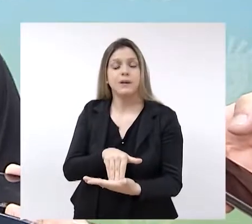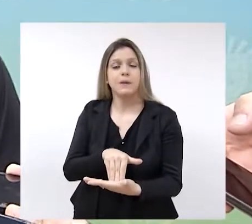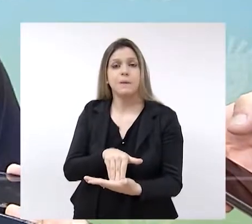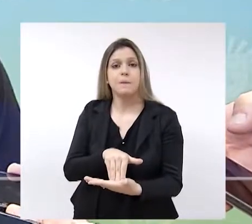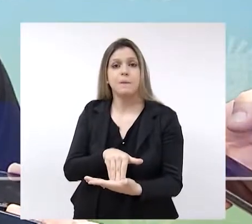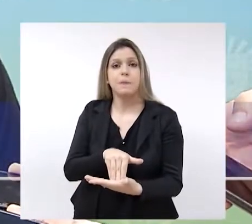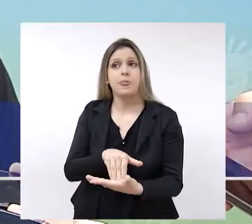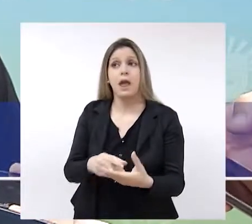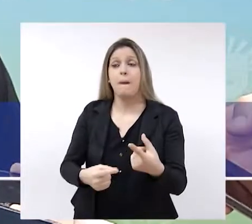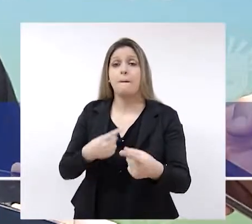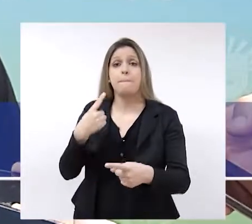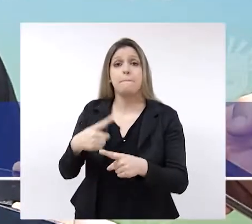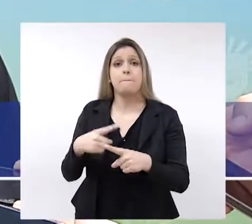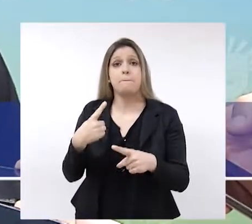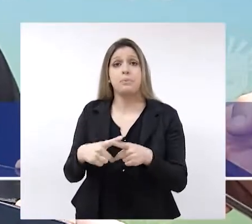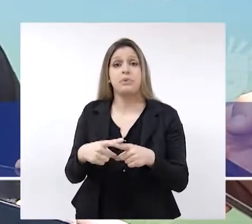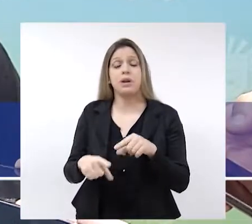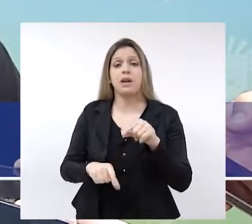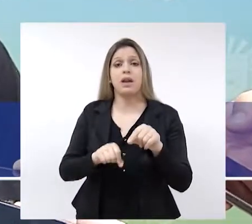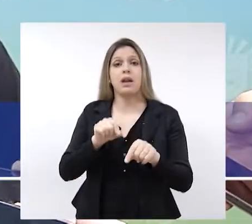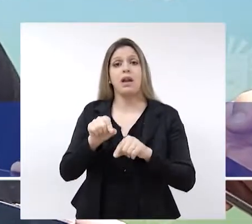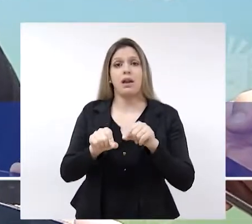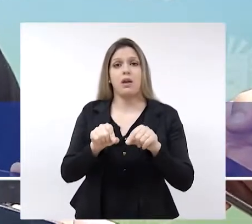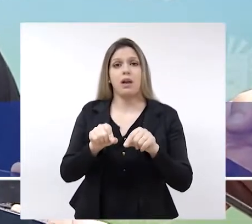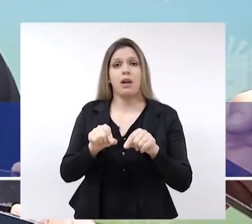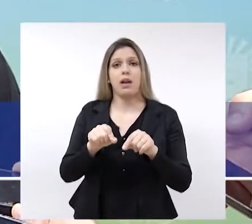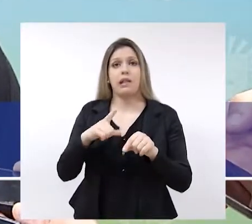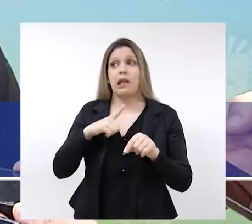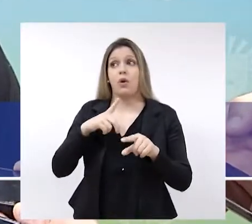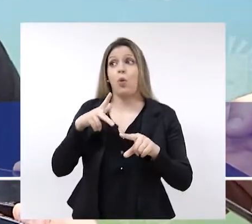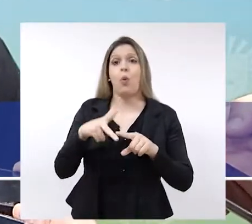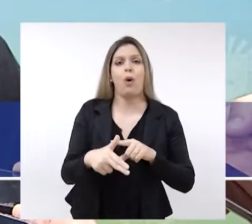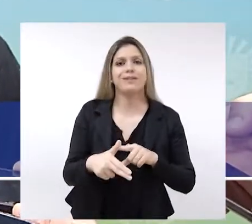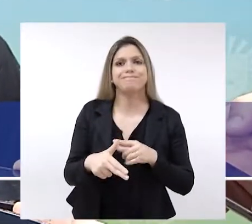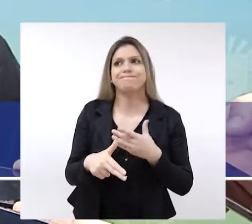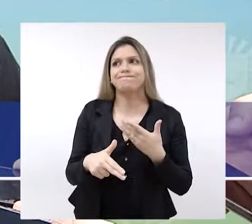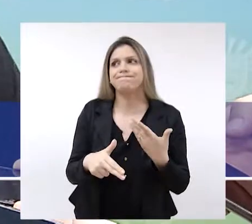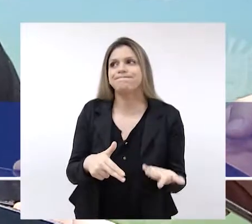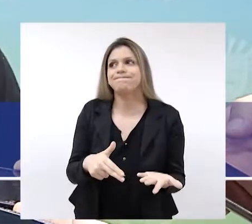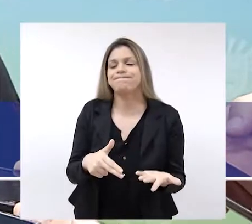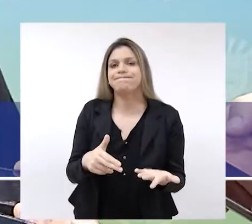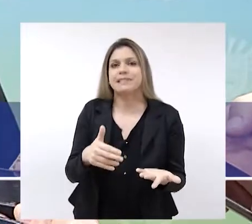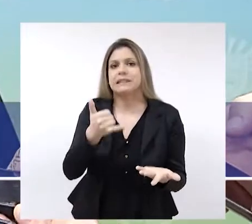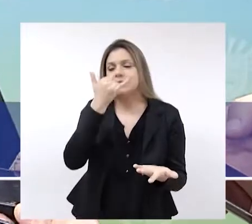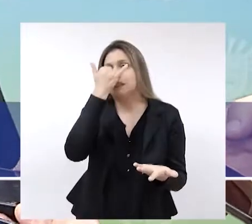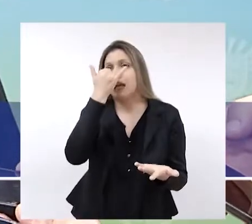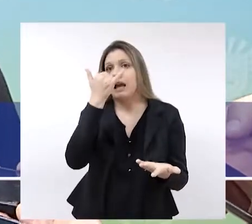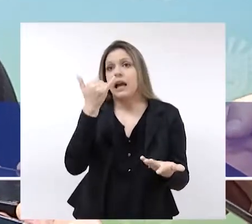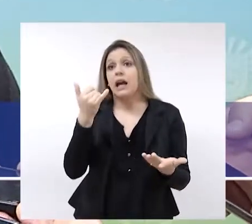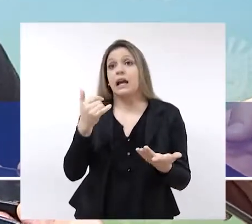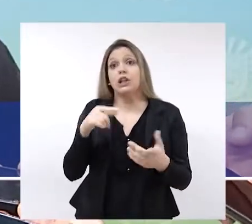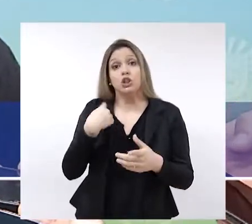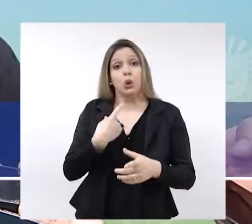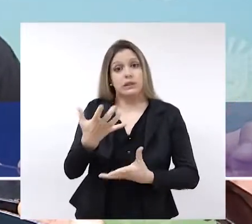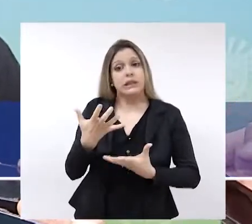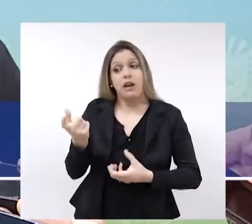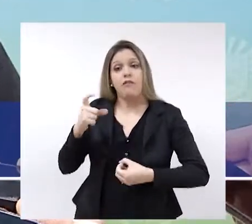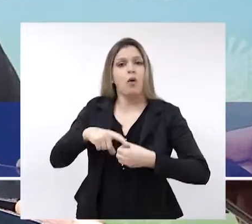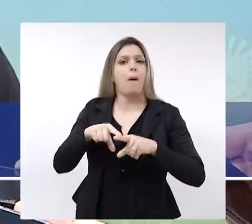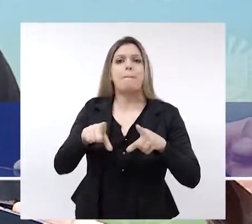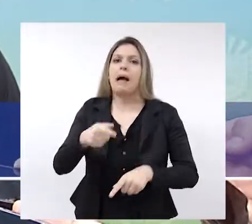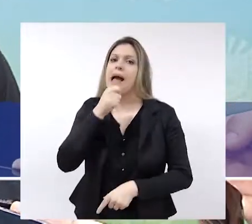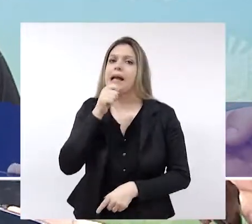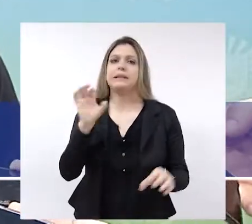com essa vinda dessa questão aí de cortar. Nós esperávamos que iria retomar, mas até o momento